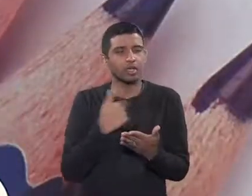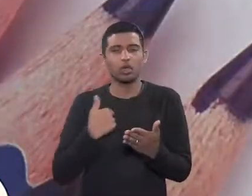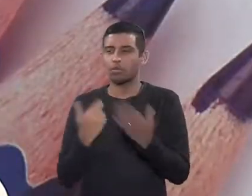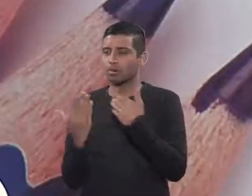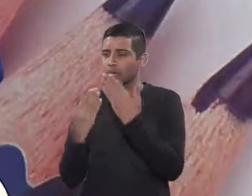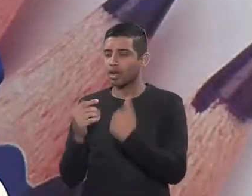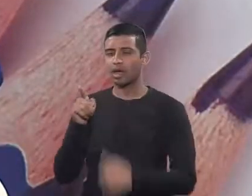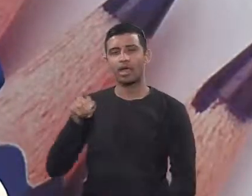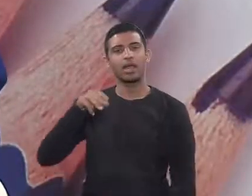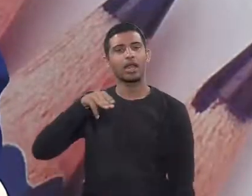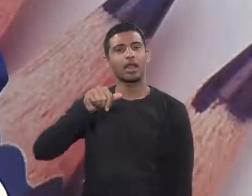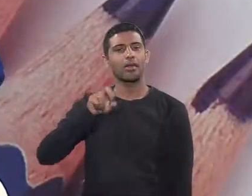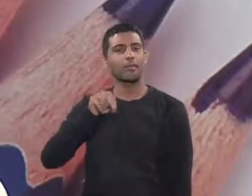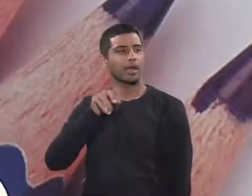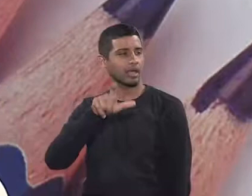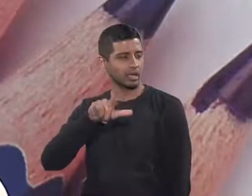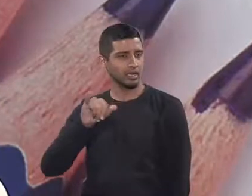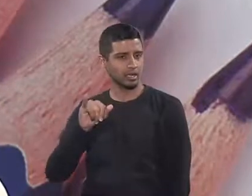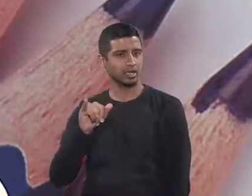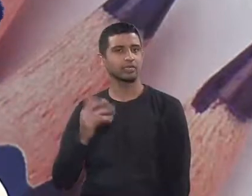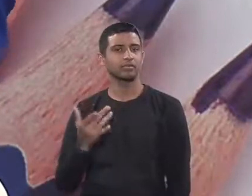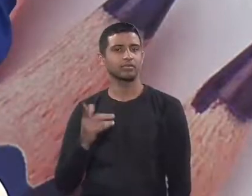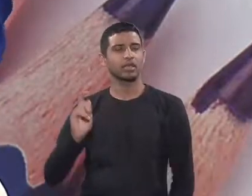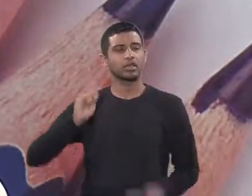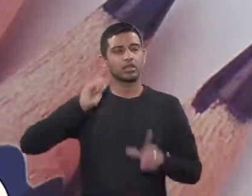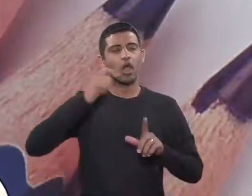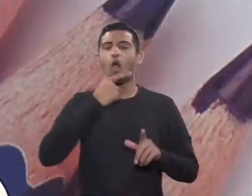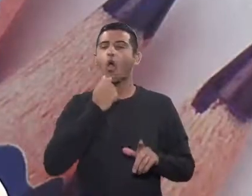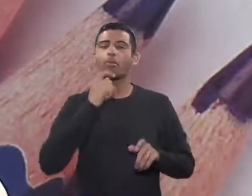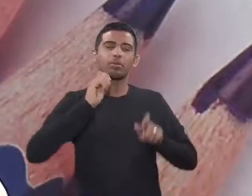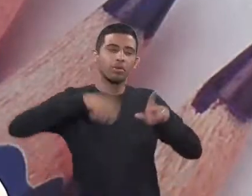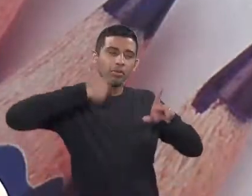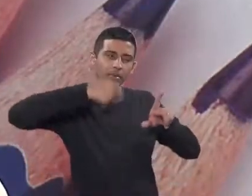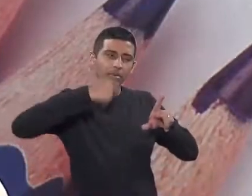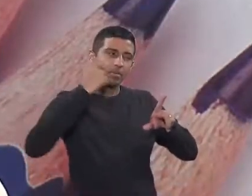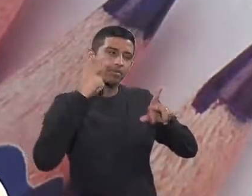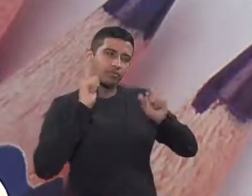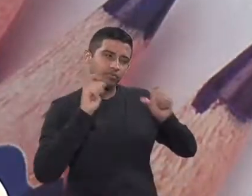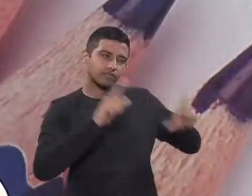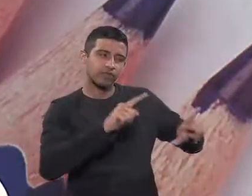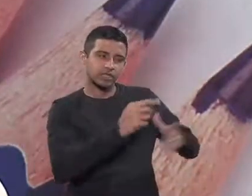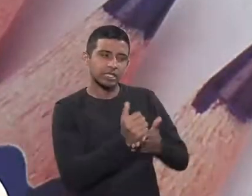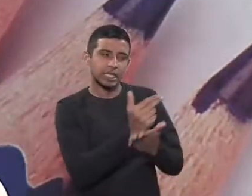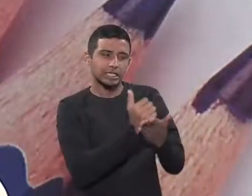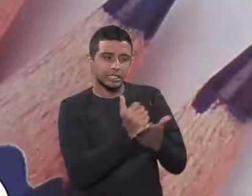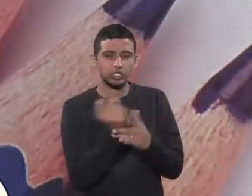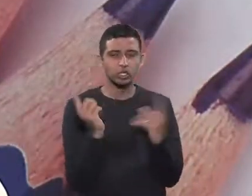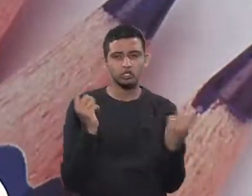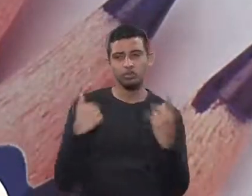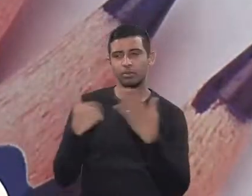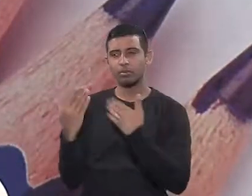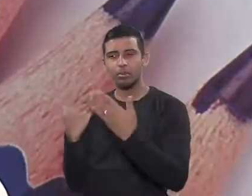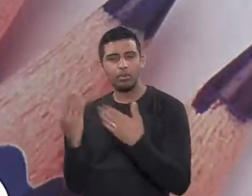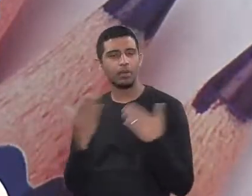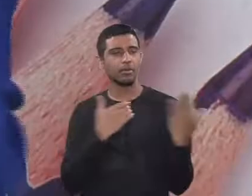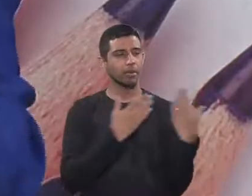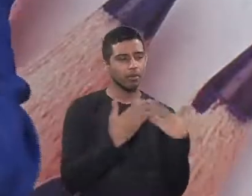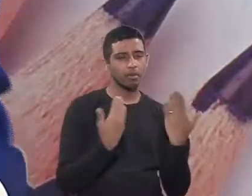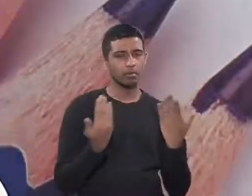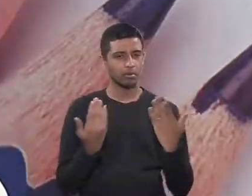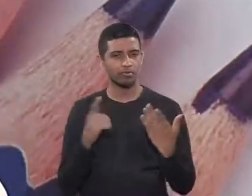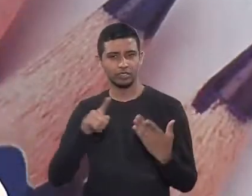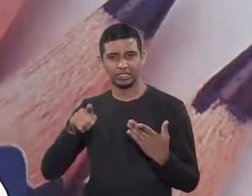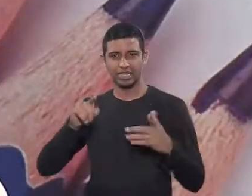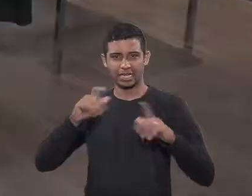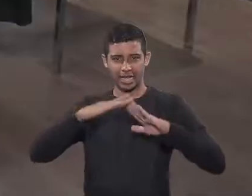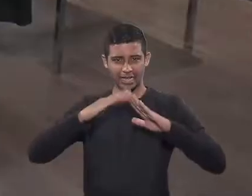Marli, conhecendo um pouco mais da história da Marli. O cinegrafista vai filmando, vai filmando a gente conversar e vocês vão entendendo tudo aí em